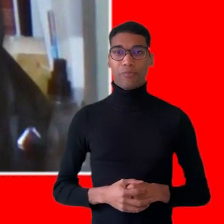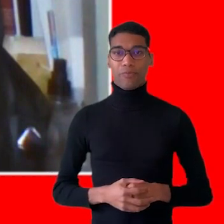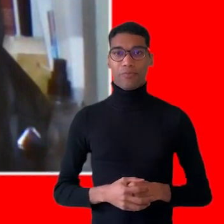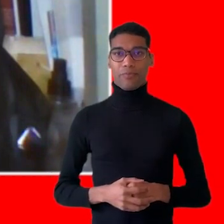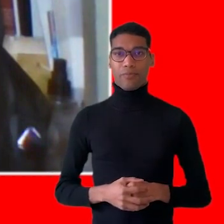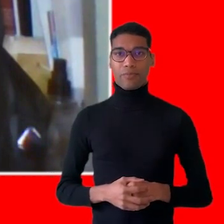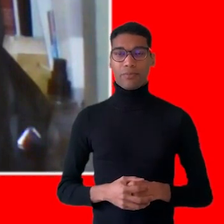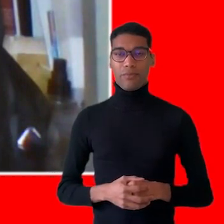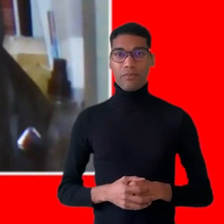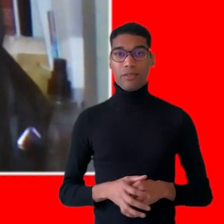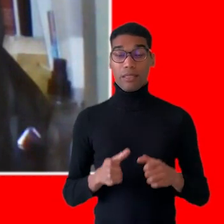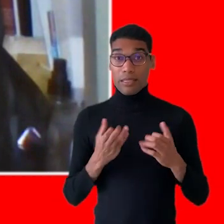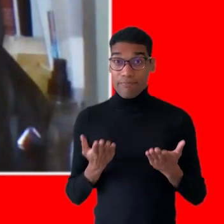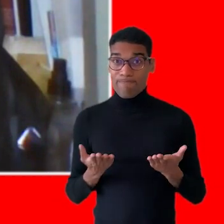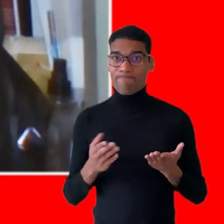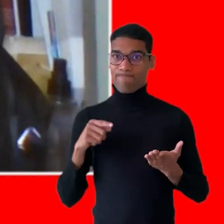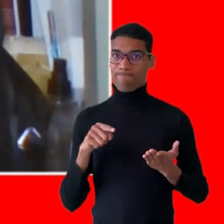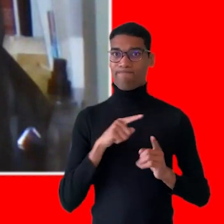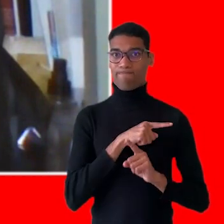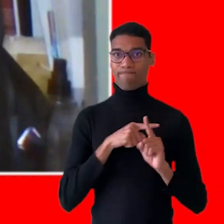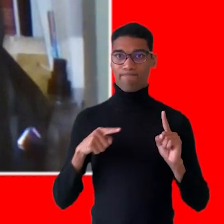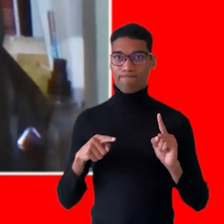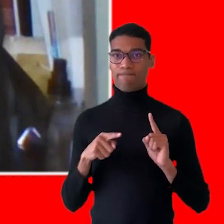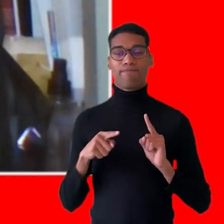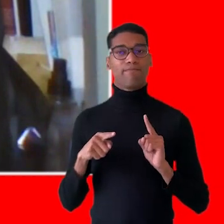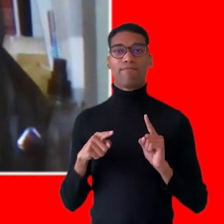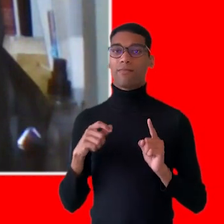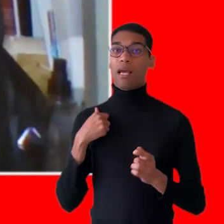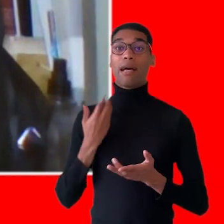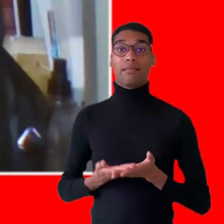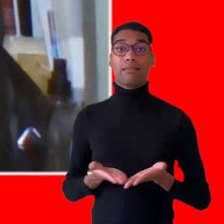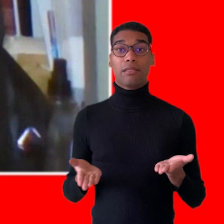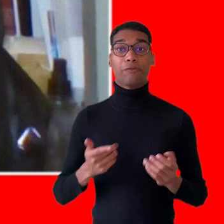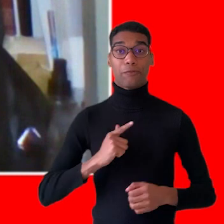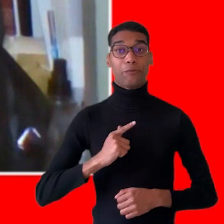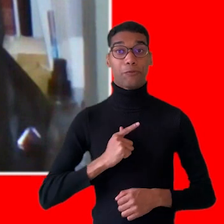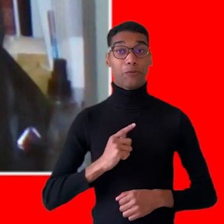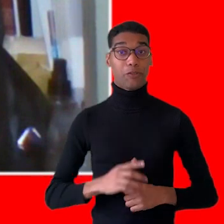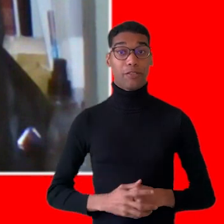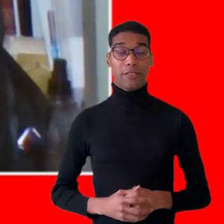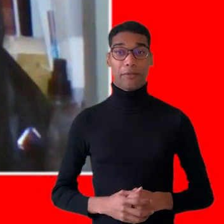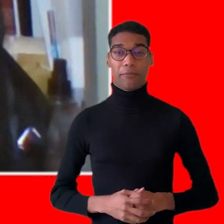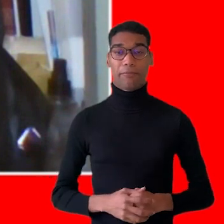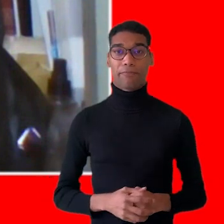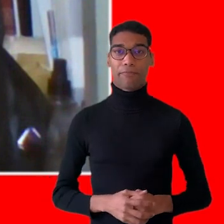E esse impedimento, ele perdura até hoje.